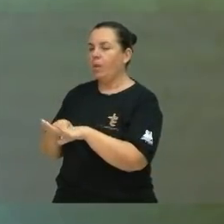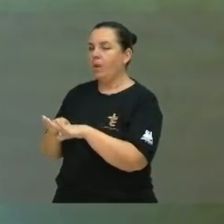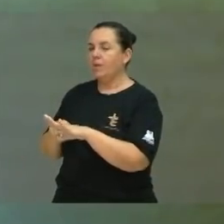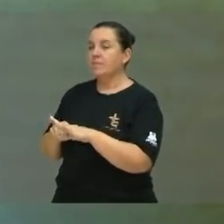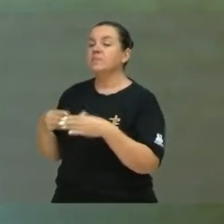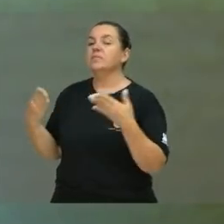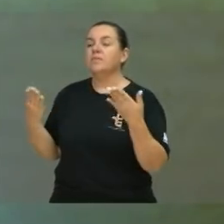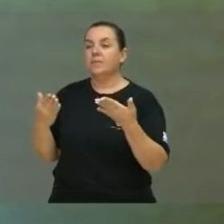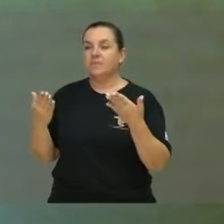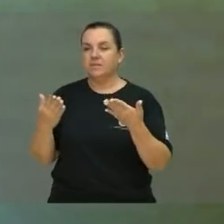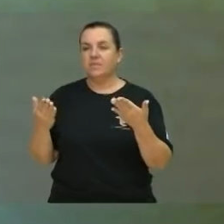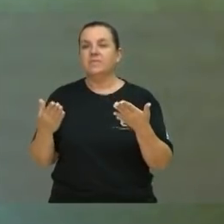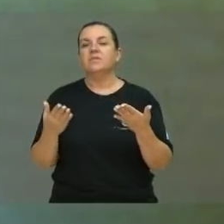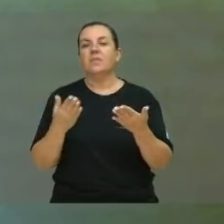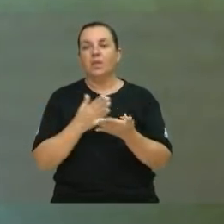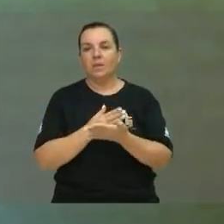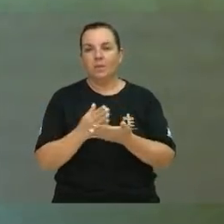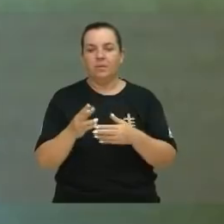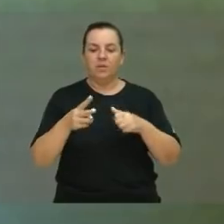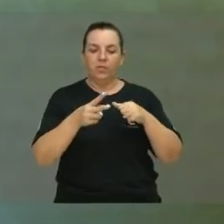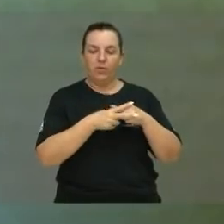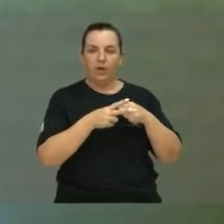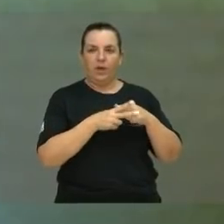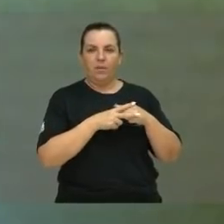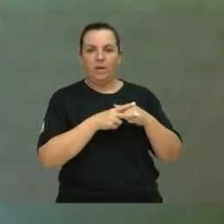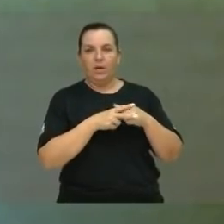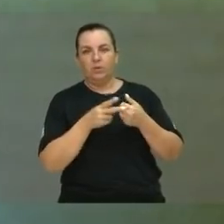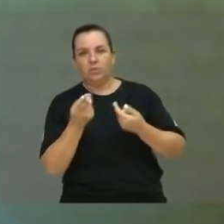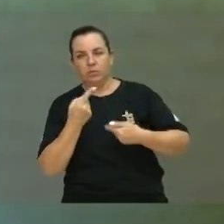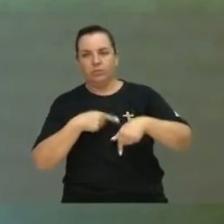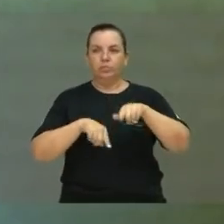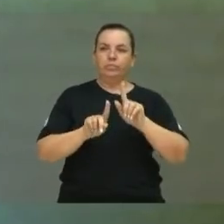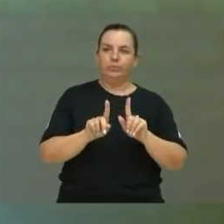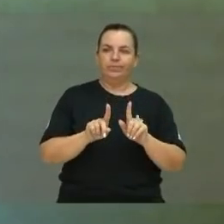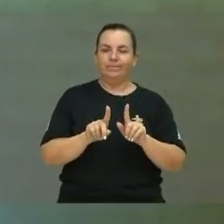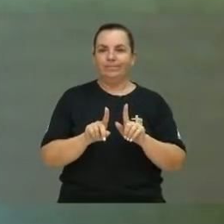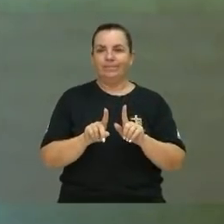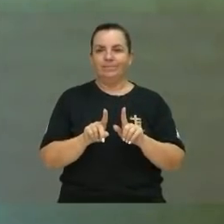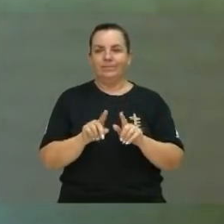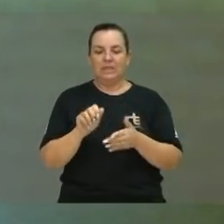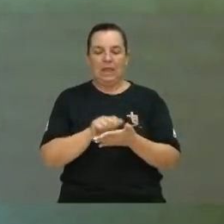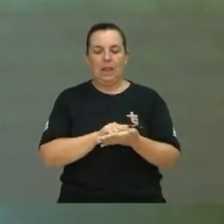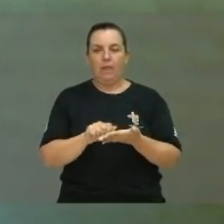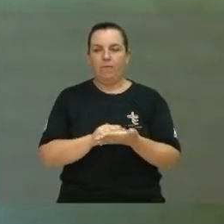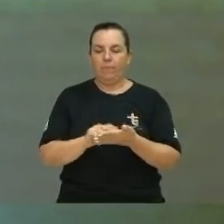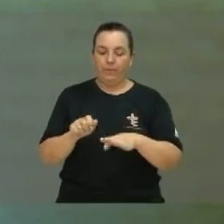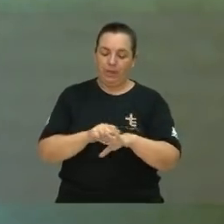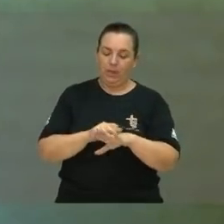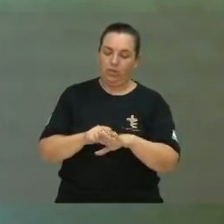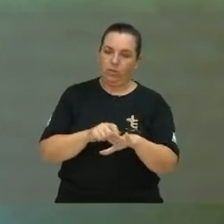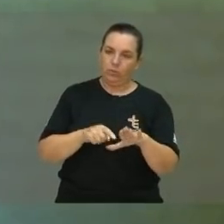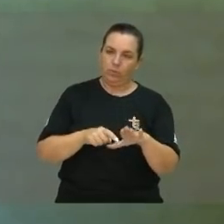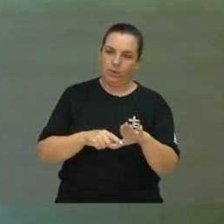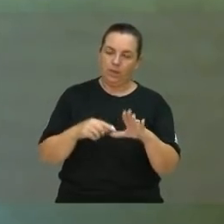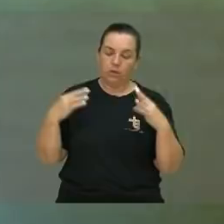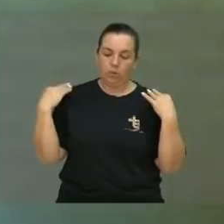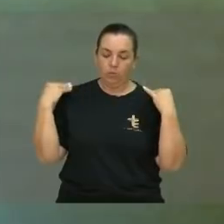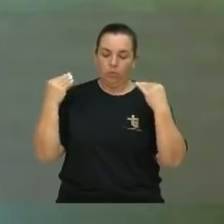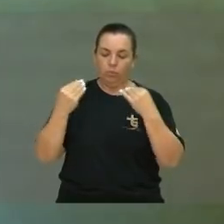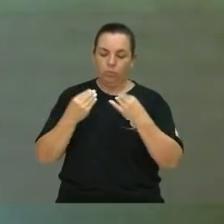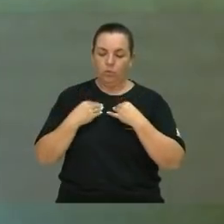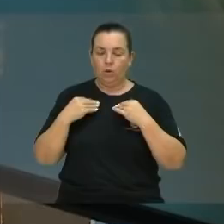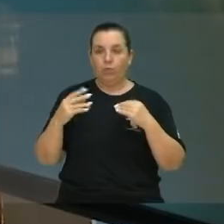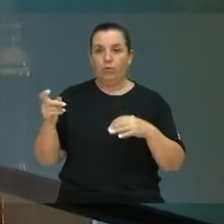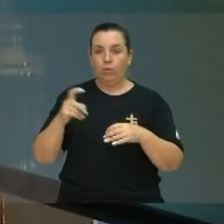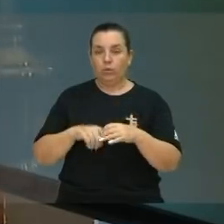começa os verbos na ordem inversa lava os pés o retomou o manto voltou